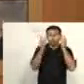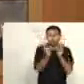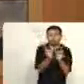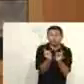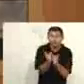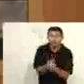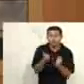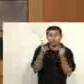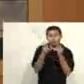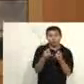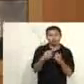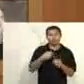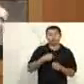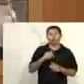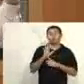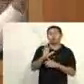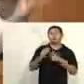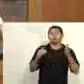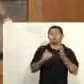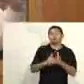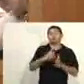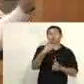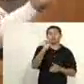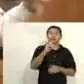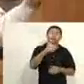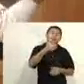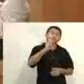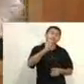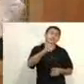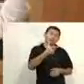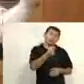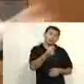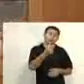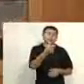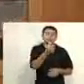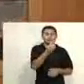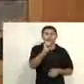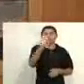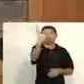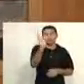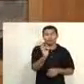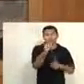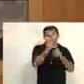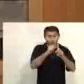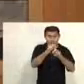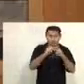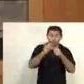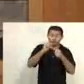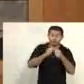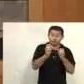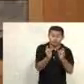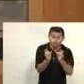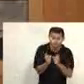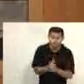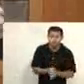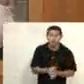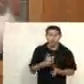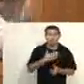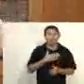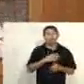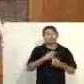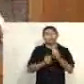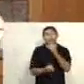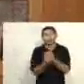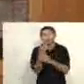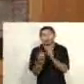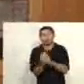vendas, mesma coisa. Eu amostro os últimos 10, 15, 20, 60 meses que eu fiz as minhas vendas, tá? Minhas